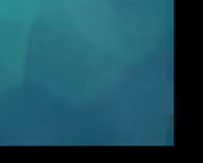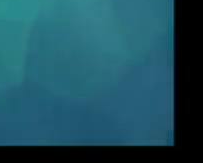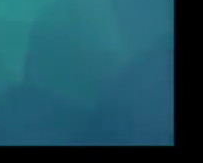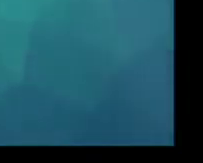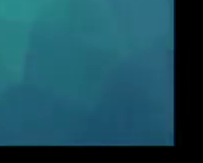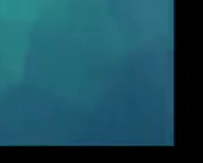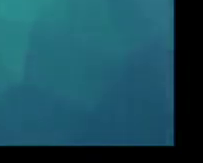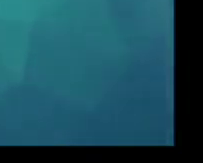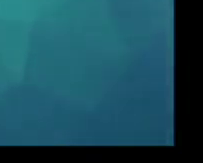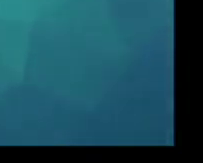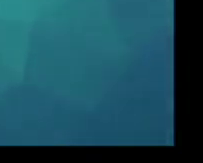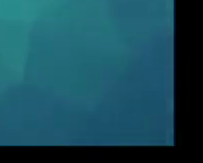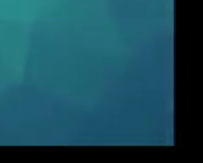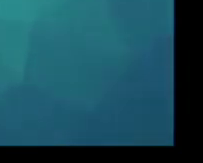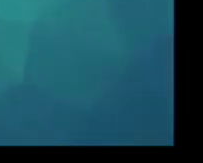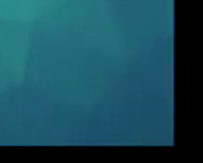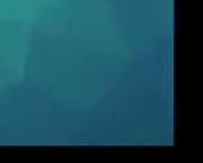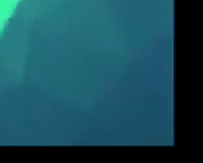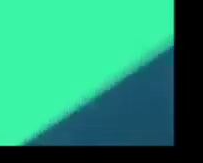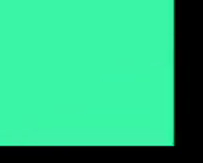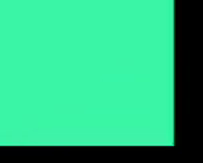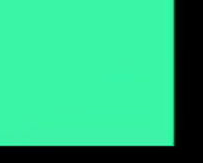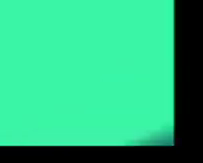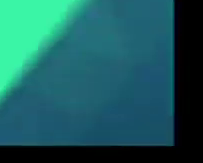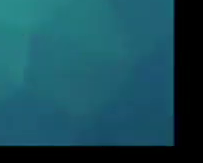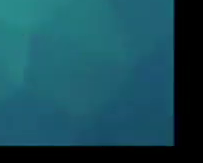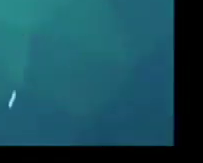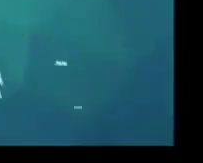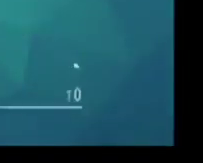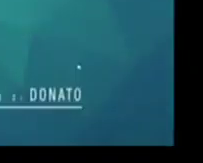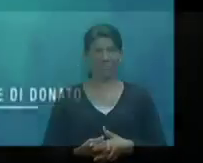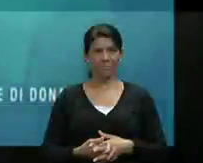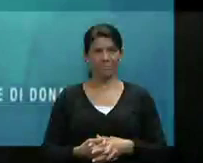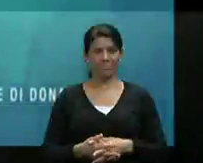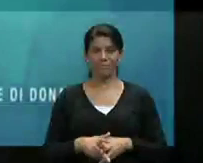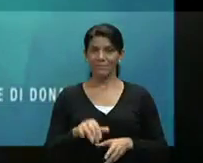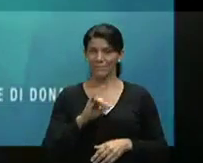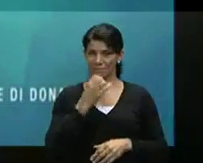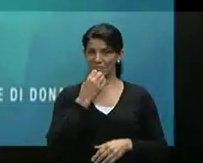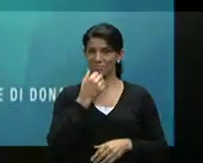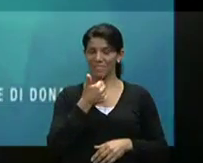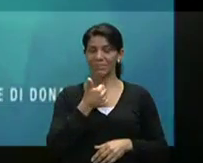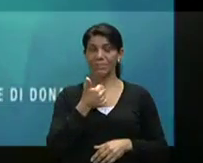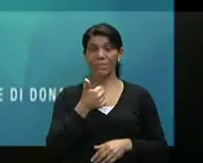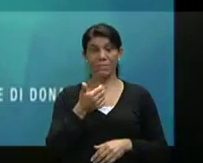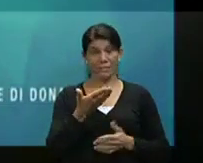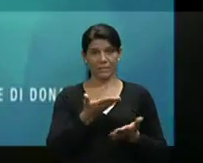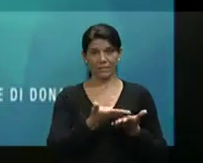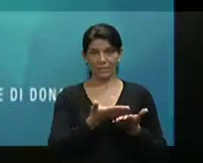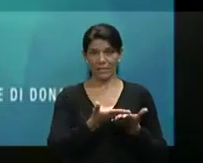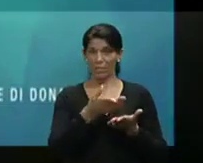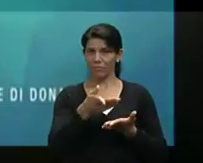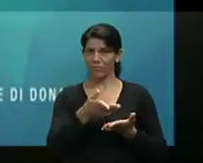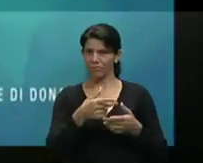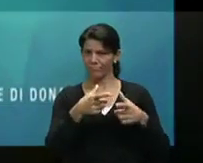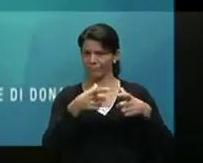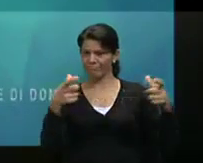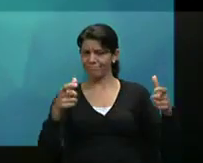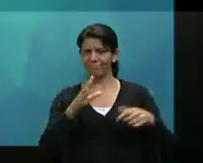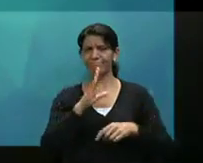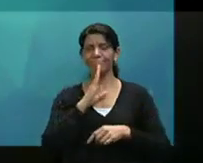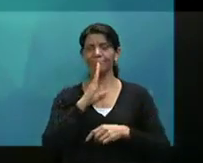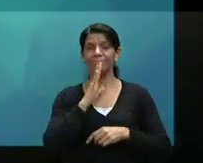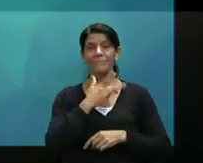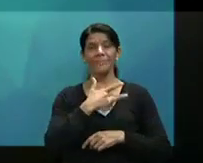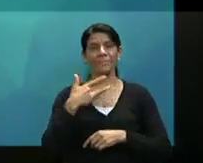Olá, tudo bem? Nessa unidade, você pode ampliar seus conhecimentos